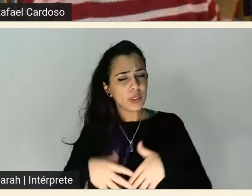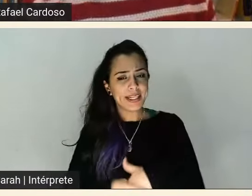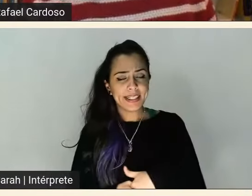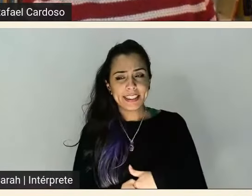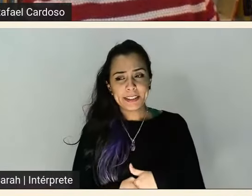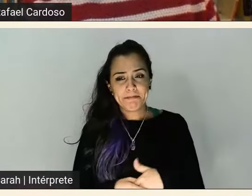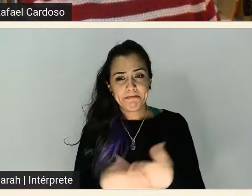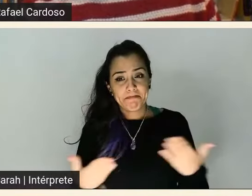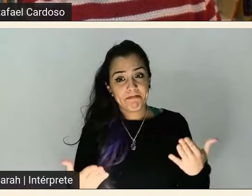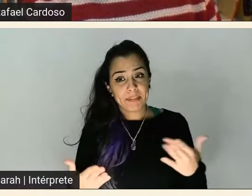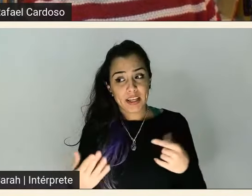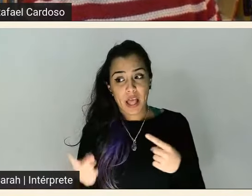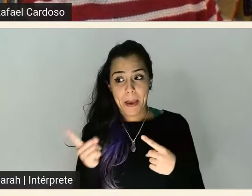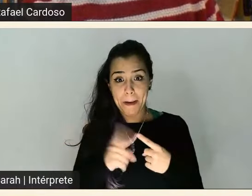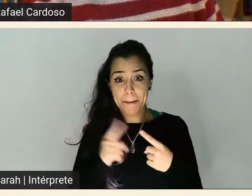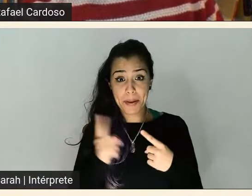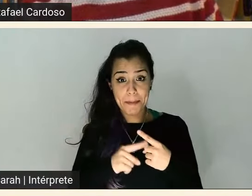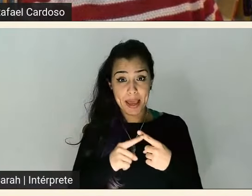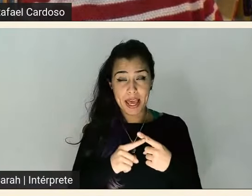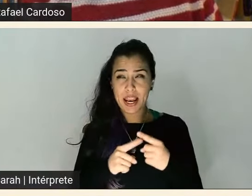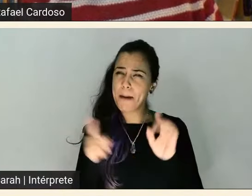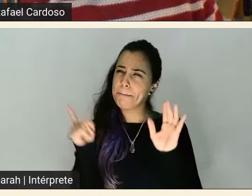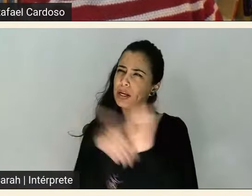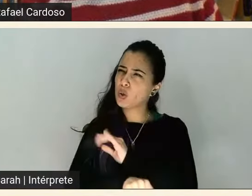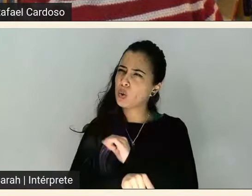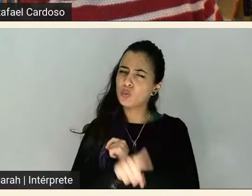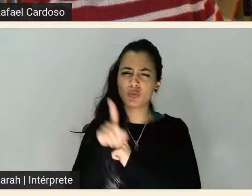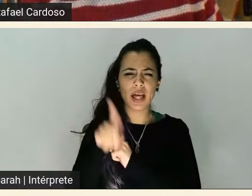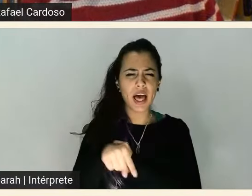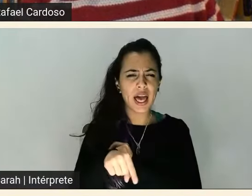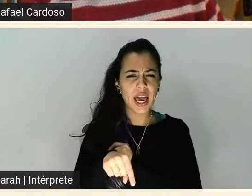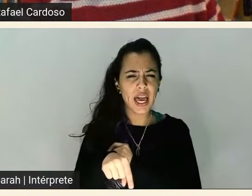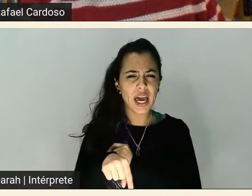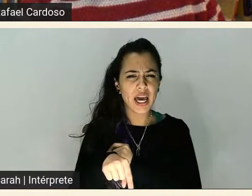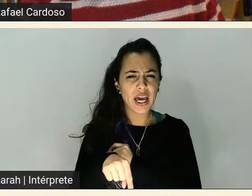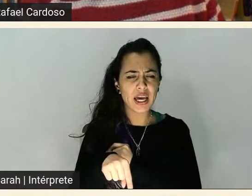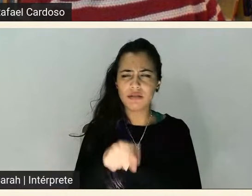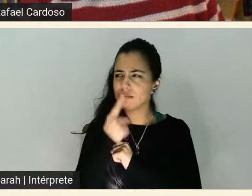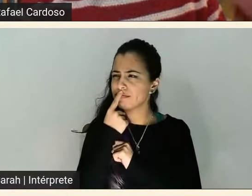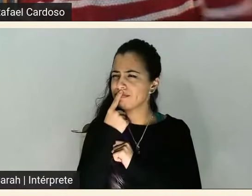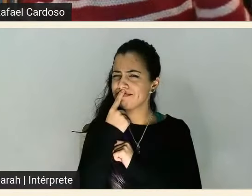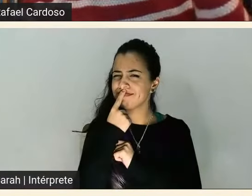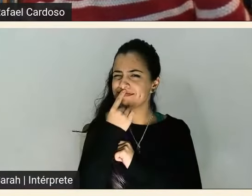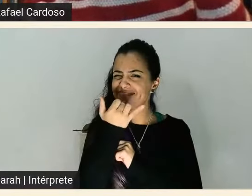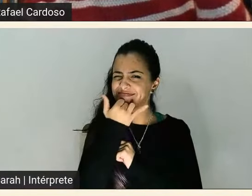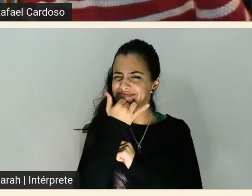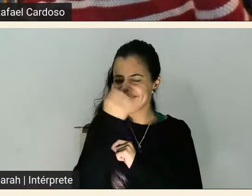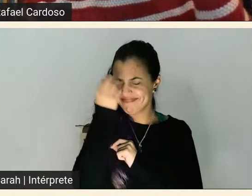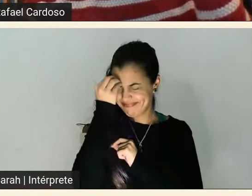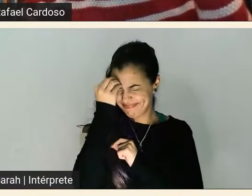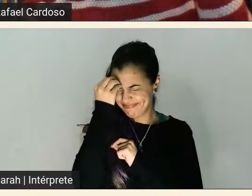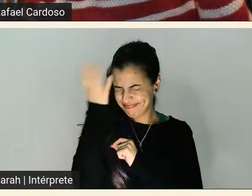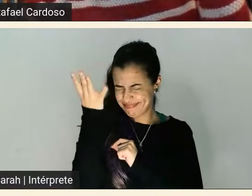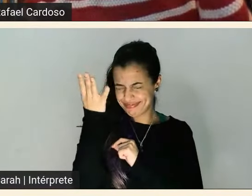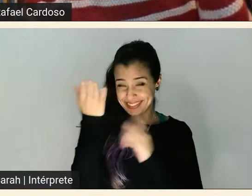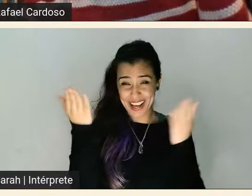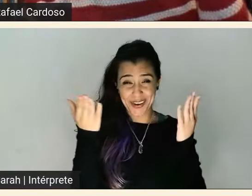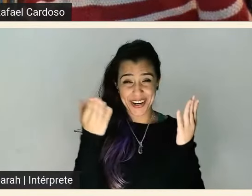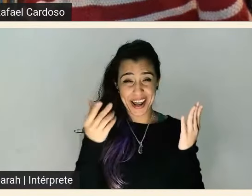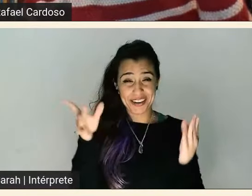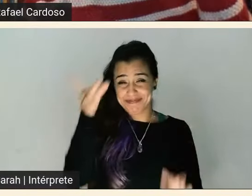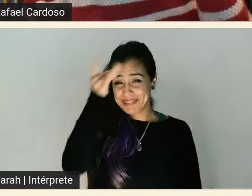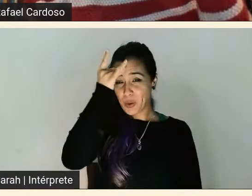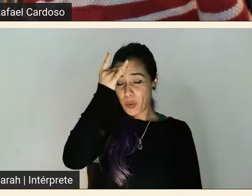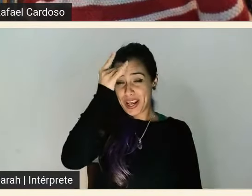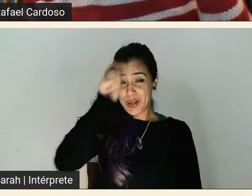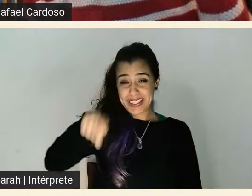A primeira pergunta era do. Me refresca a memória aí, porque eu estou agora com o carnaval na cabeça.